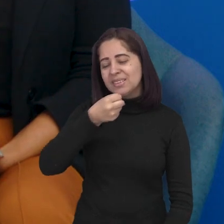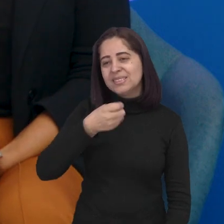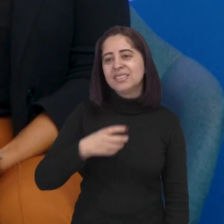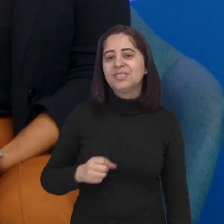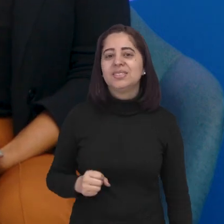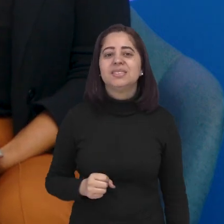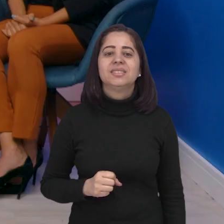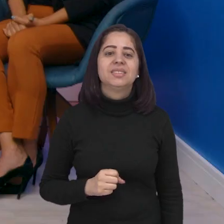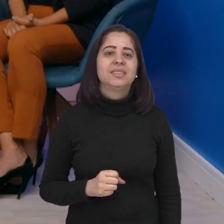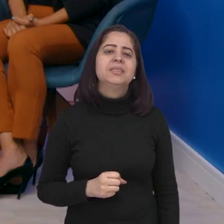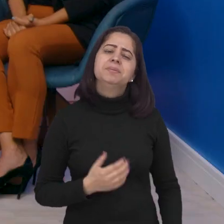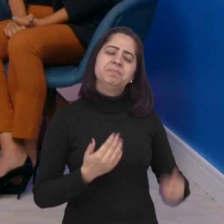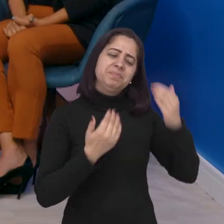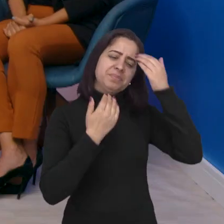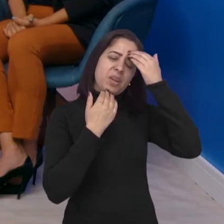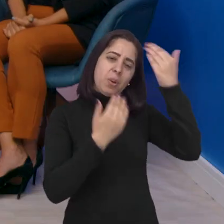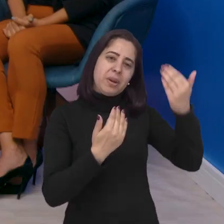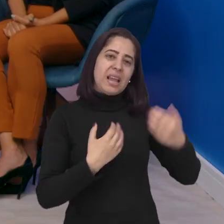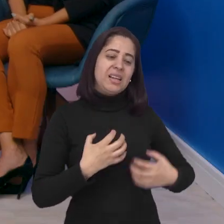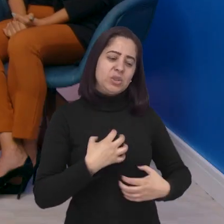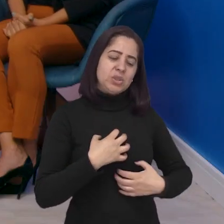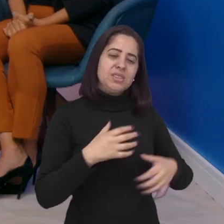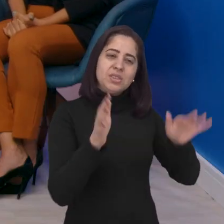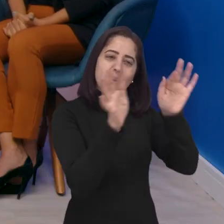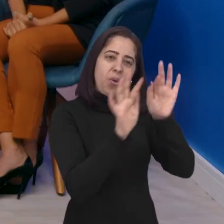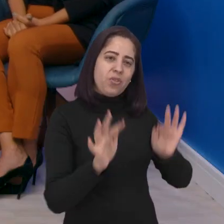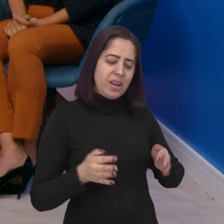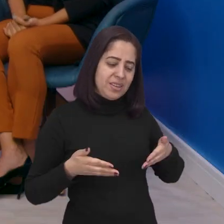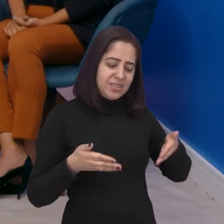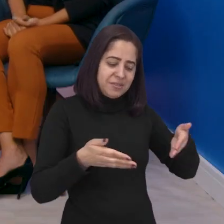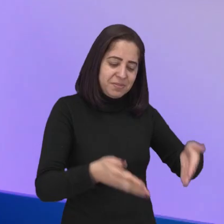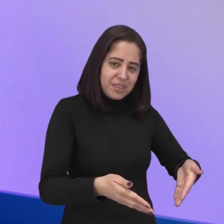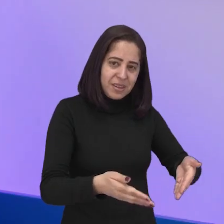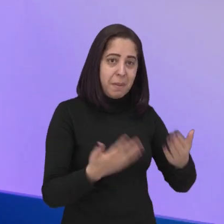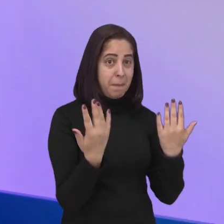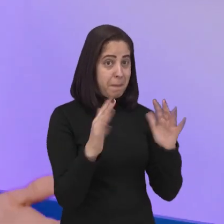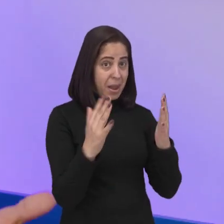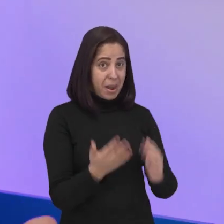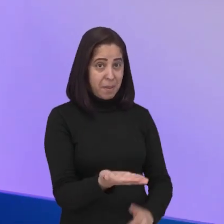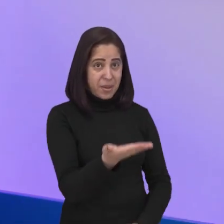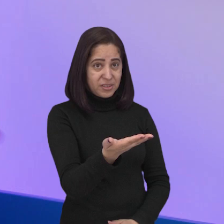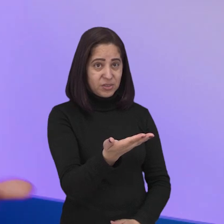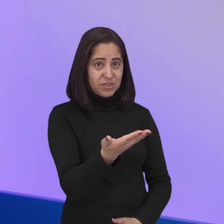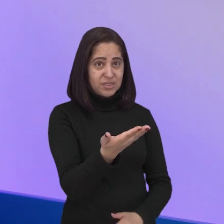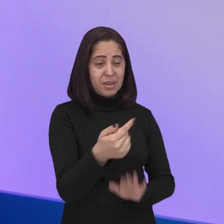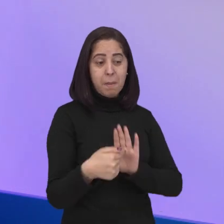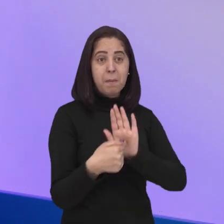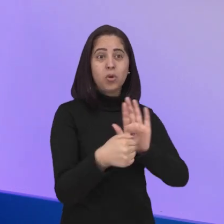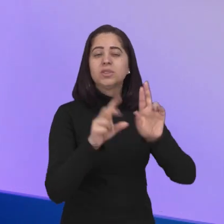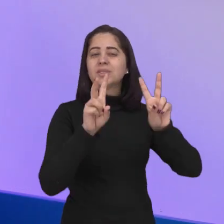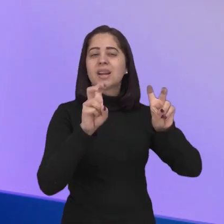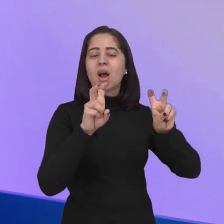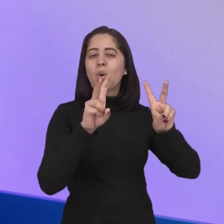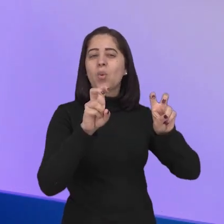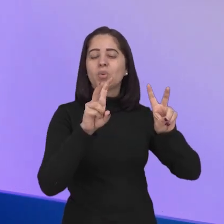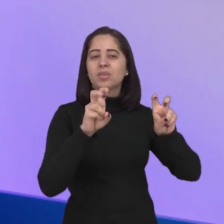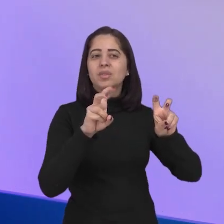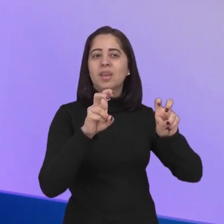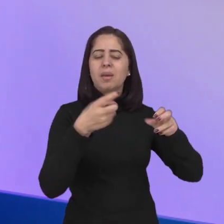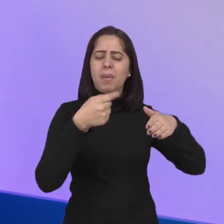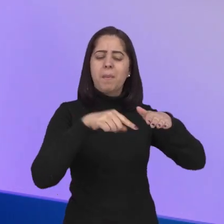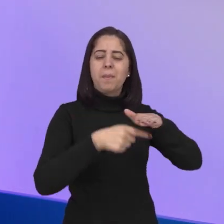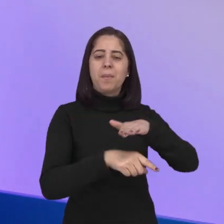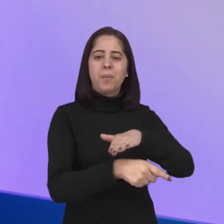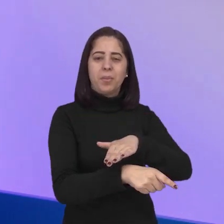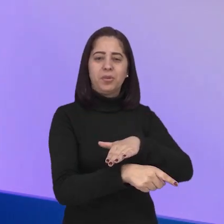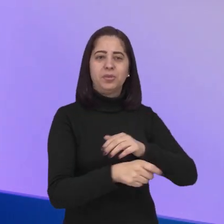vez, a sua participação aqui. Eu que agradeço, fico muito feliz, quero mais uma vez parabenizar a TV Câmara e a vocês por trazer esse assunto de maneira tão